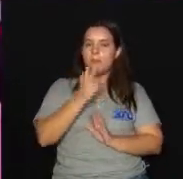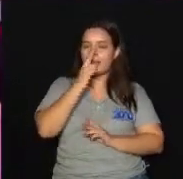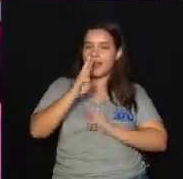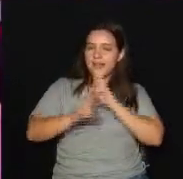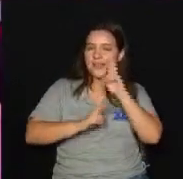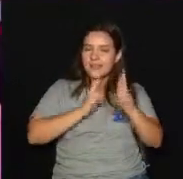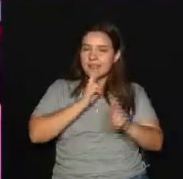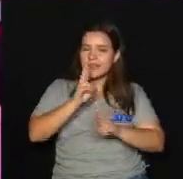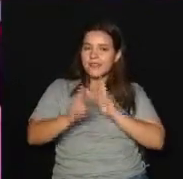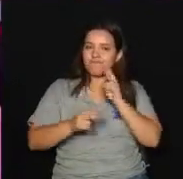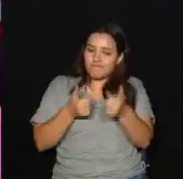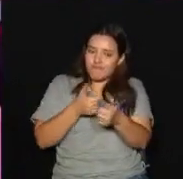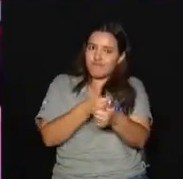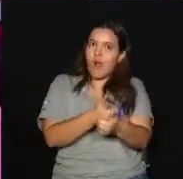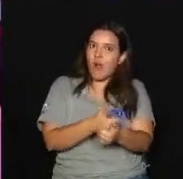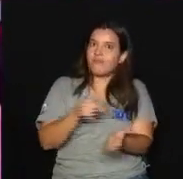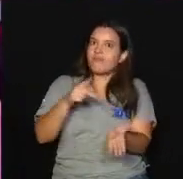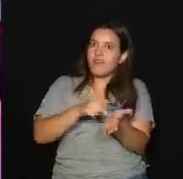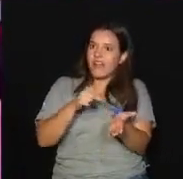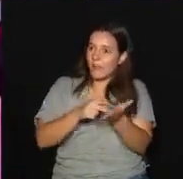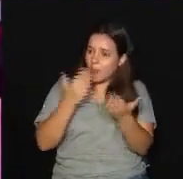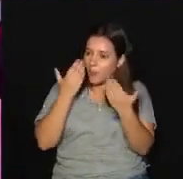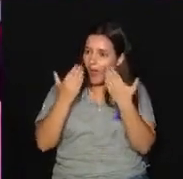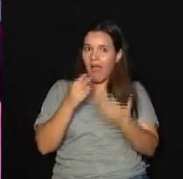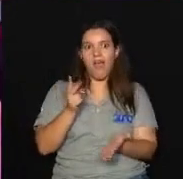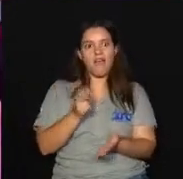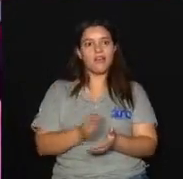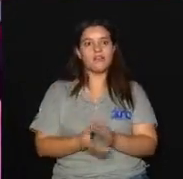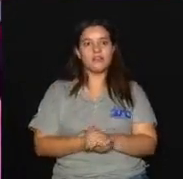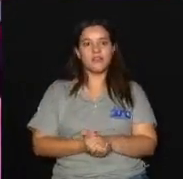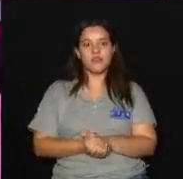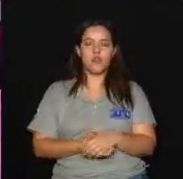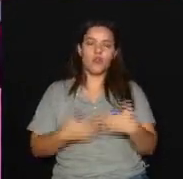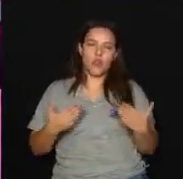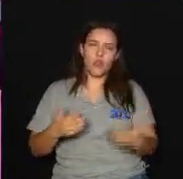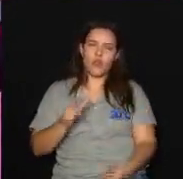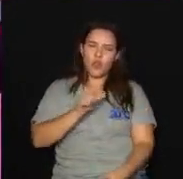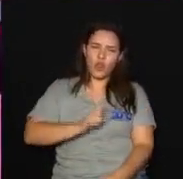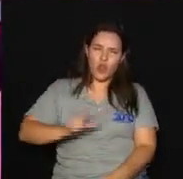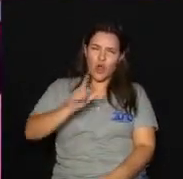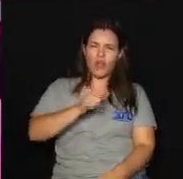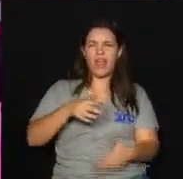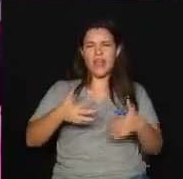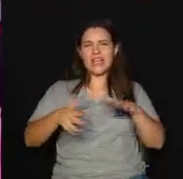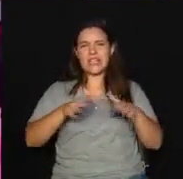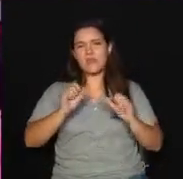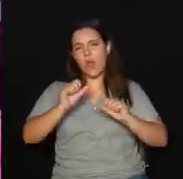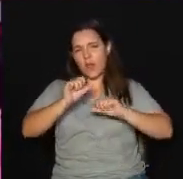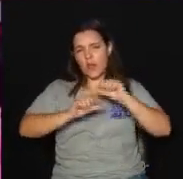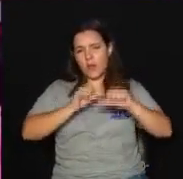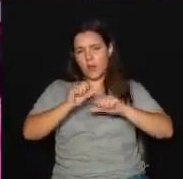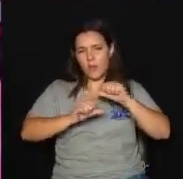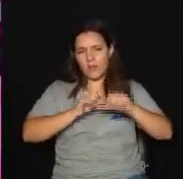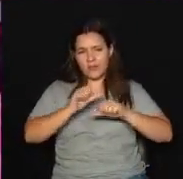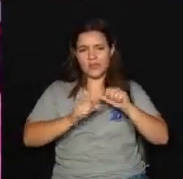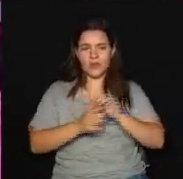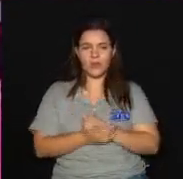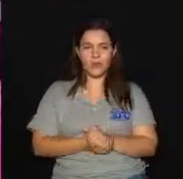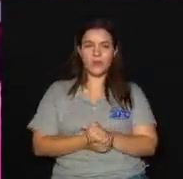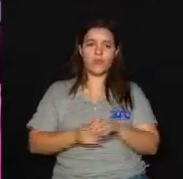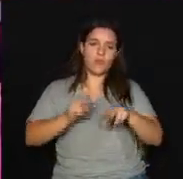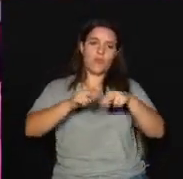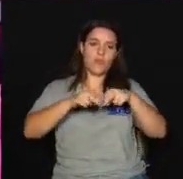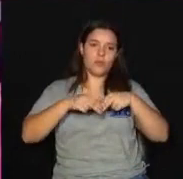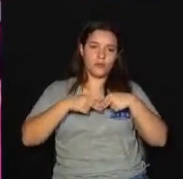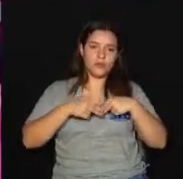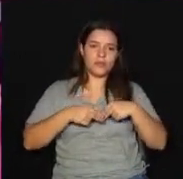resultados mais próximos à realidade. É óbvio que você, às vezes, pode ter mudanças em função do